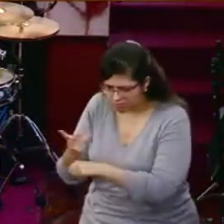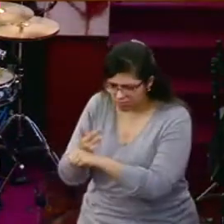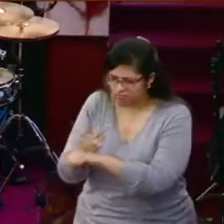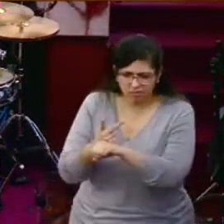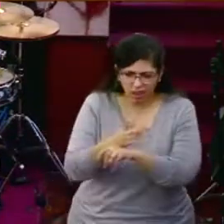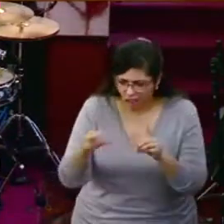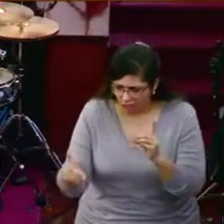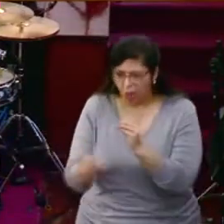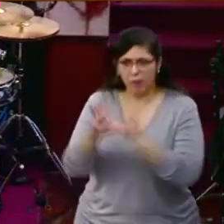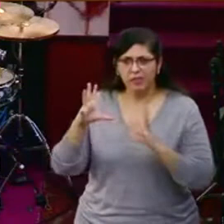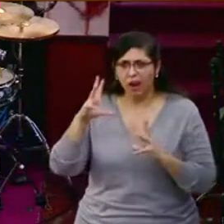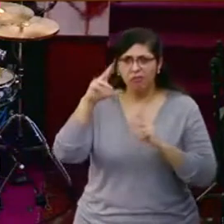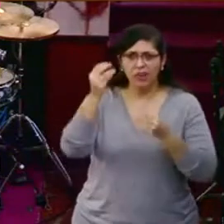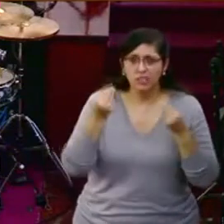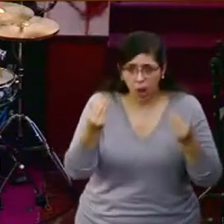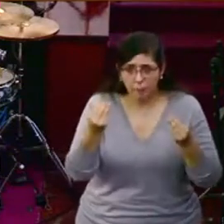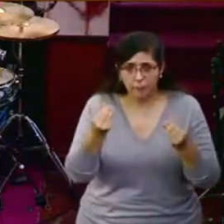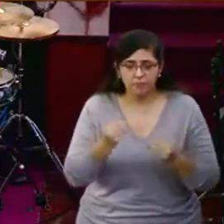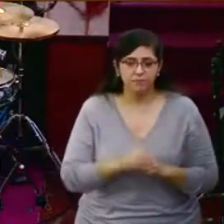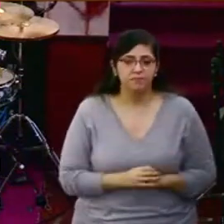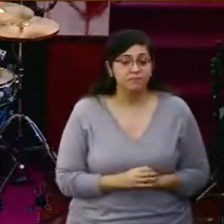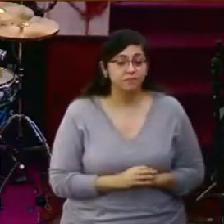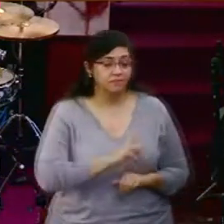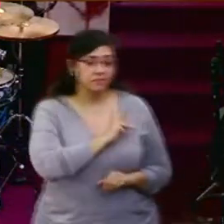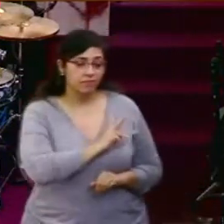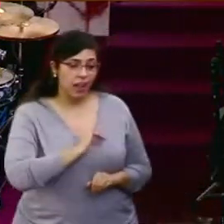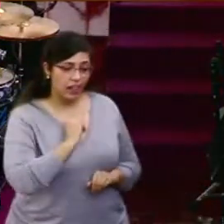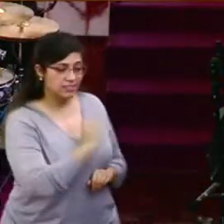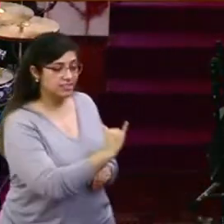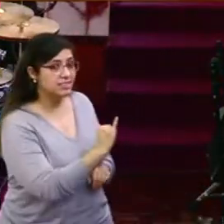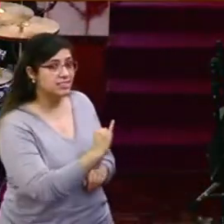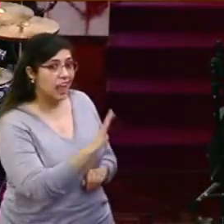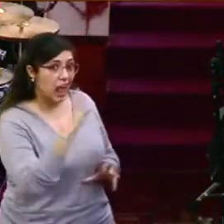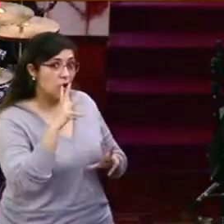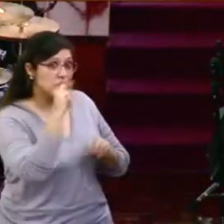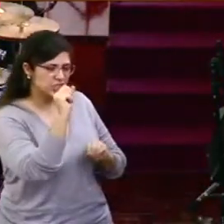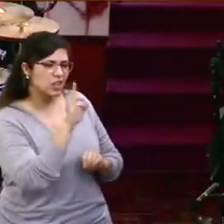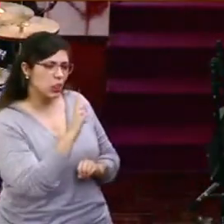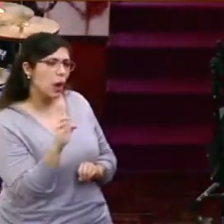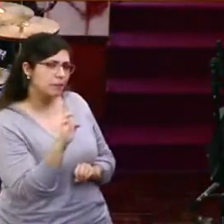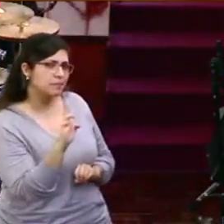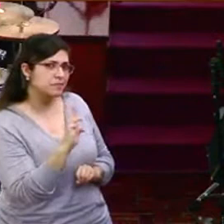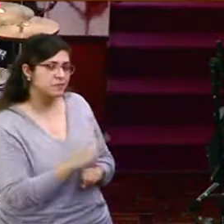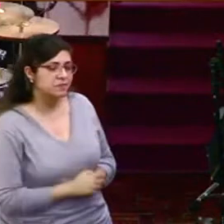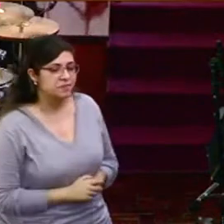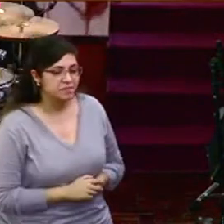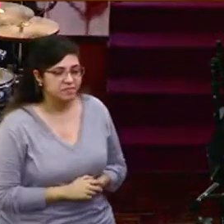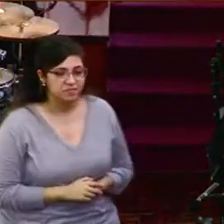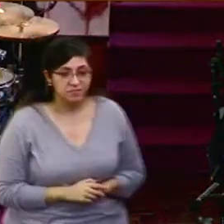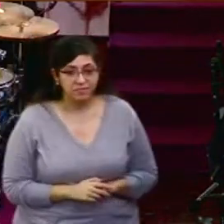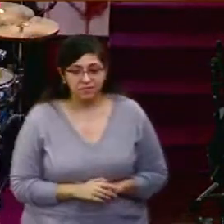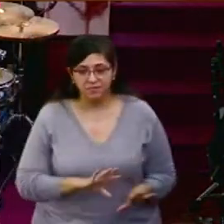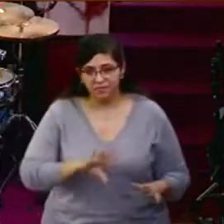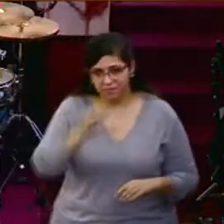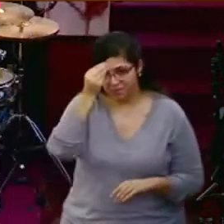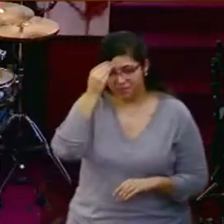encontrar esta força paulo vai dizer que a força tem uma origem bom aqueles que são mais